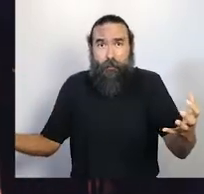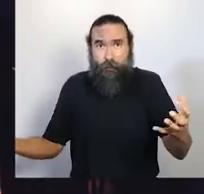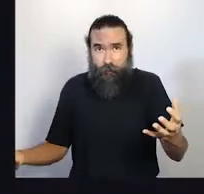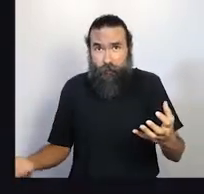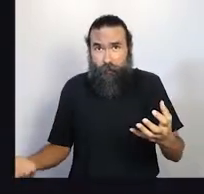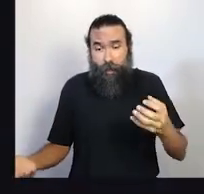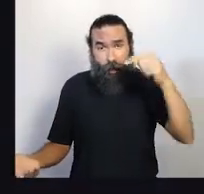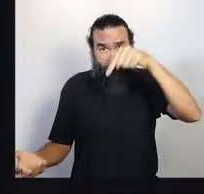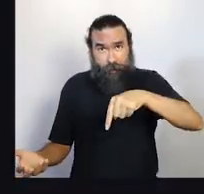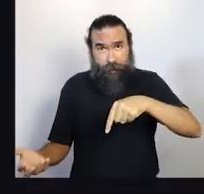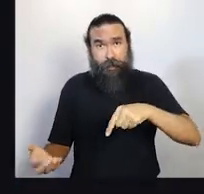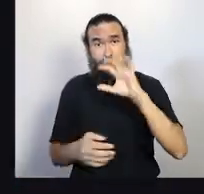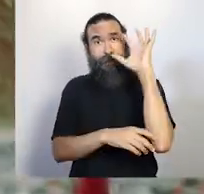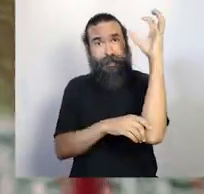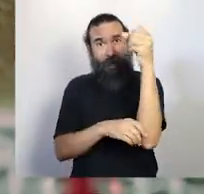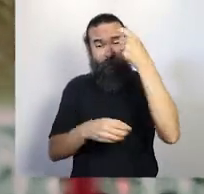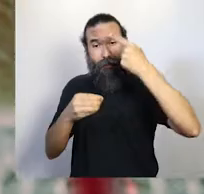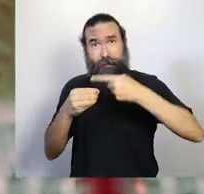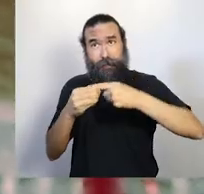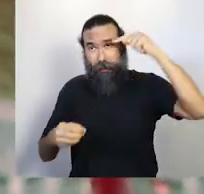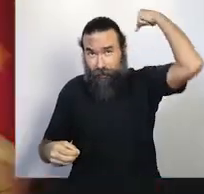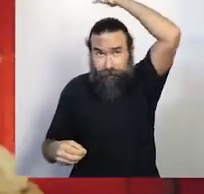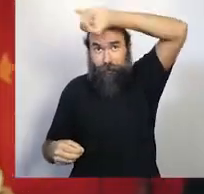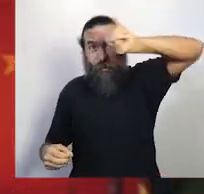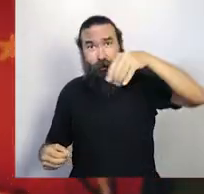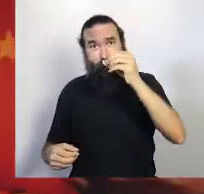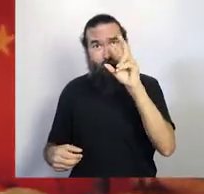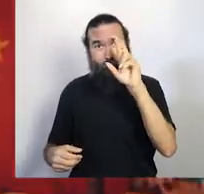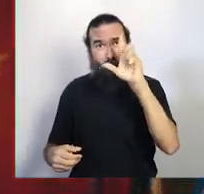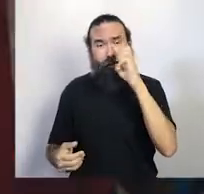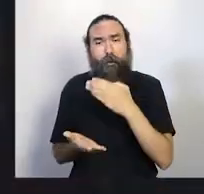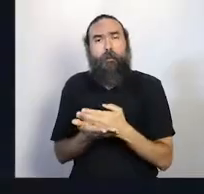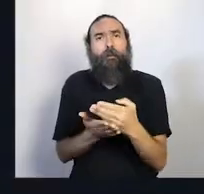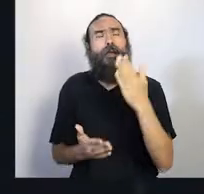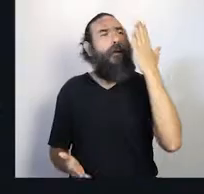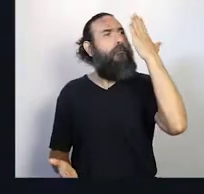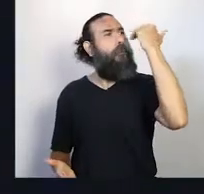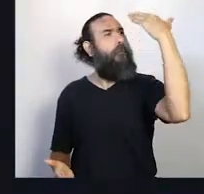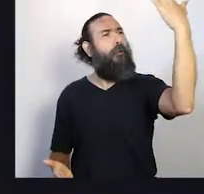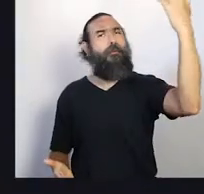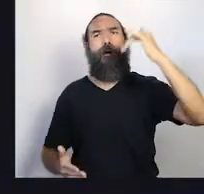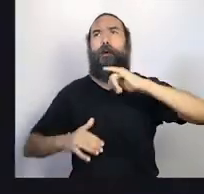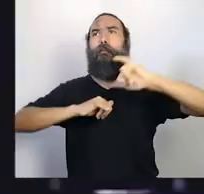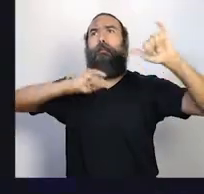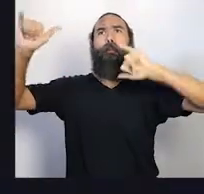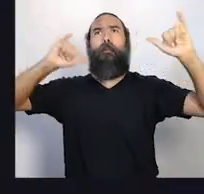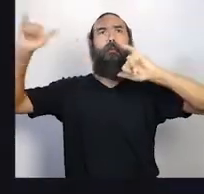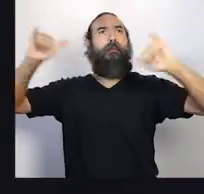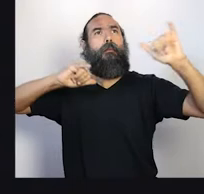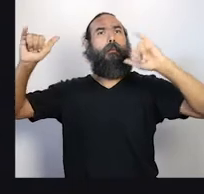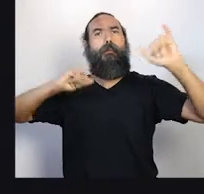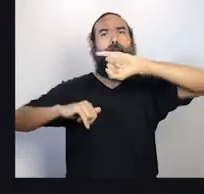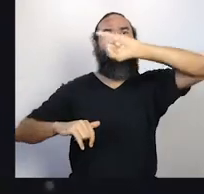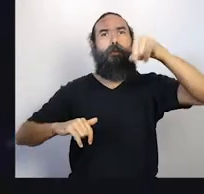Pensa, eu, um caboclo do Cerrado, filho de São Jorge, de repente quando vi, tava famoso. Ritmos e sons. O terceiro encontro de cultura